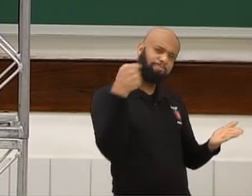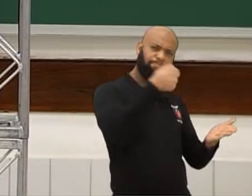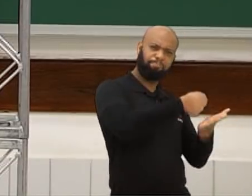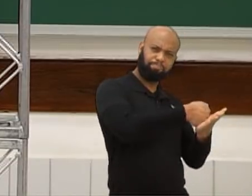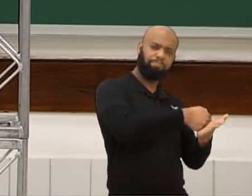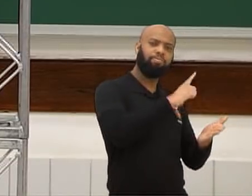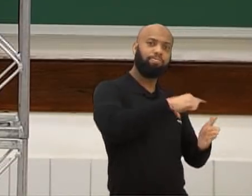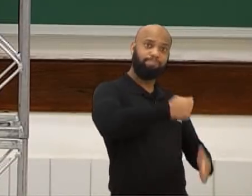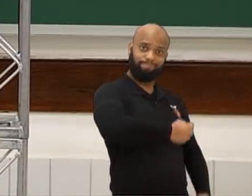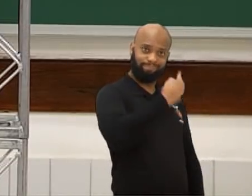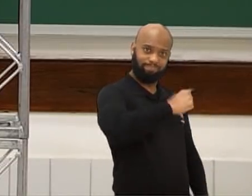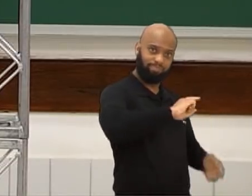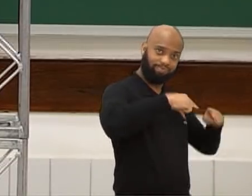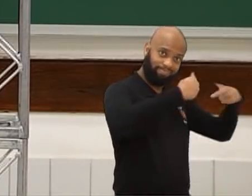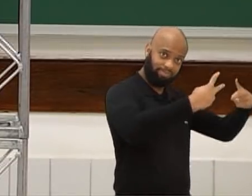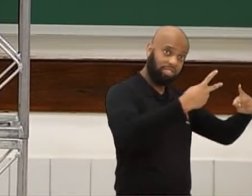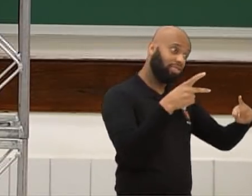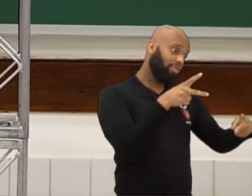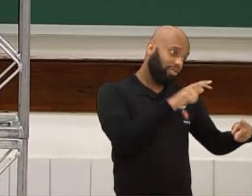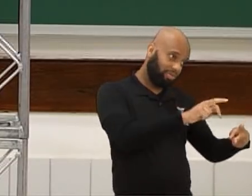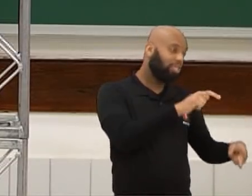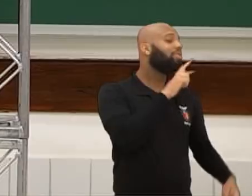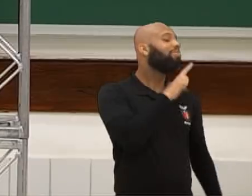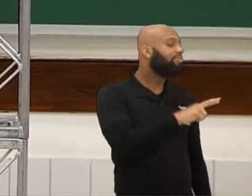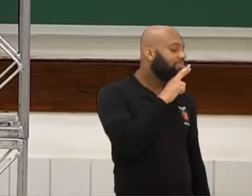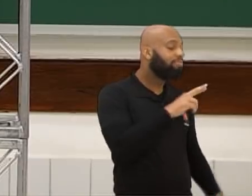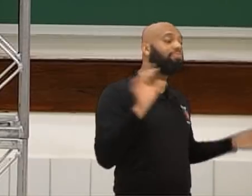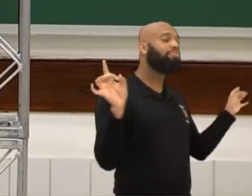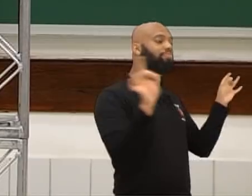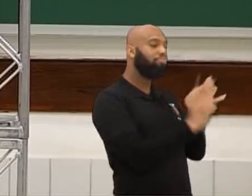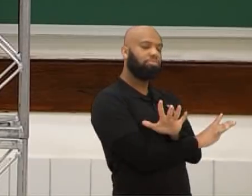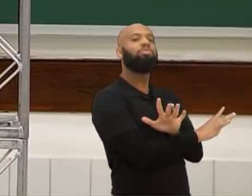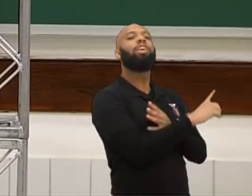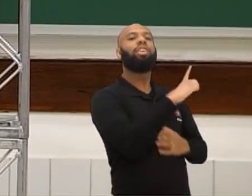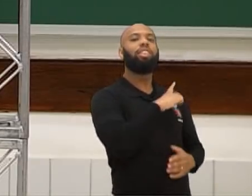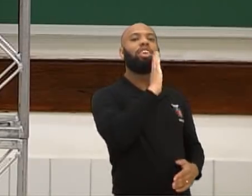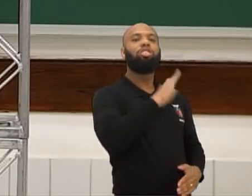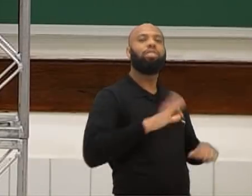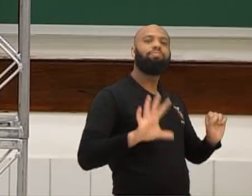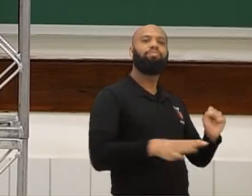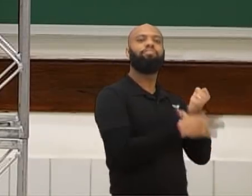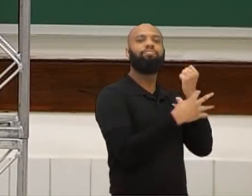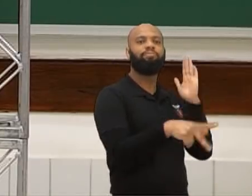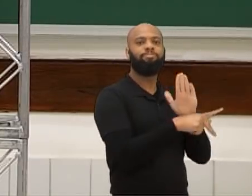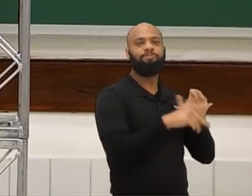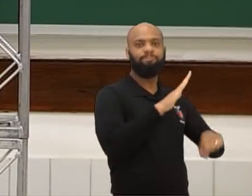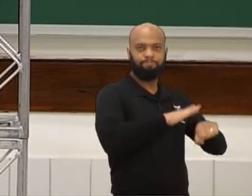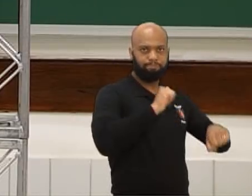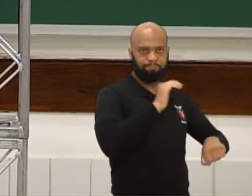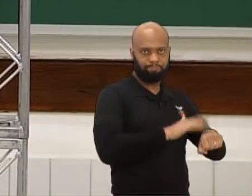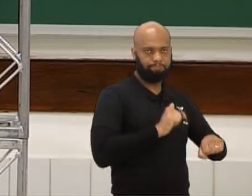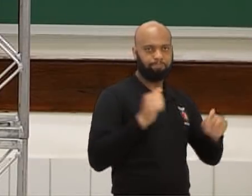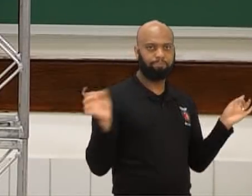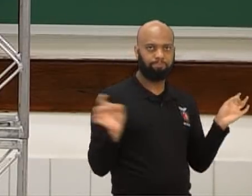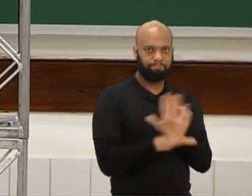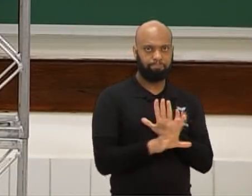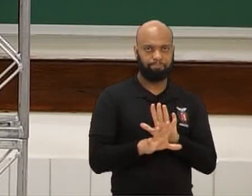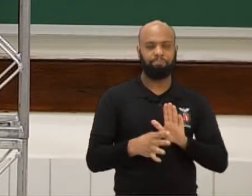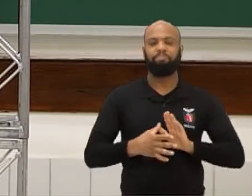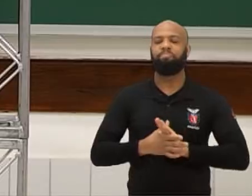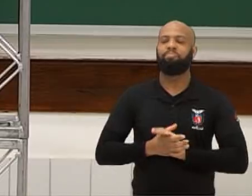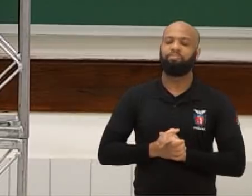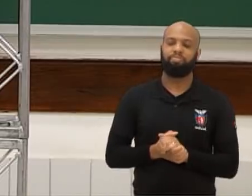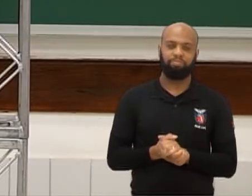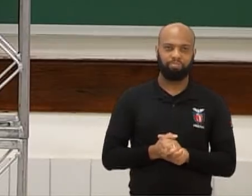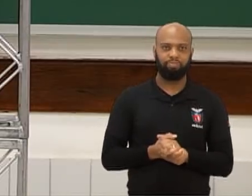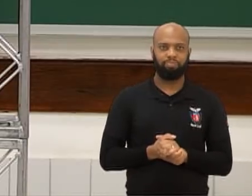primeiro link é o link da frequência. Você vai clicar nele, abrirá um formulário perguntando sobre sua frequência e algumas questões sobre